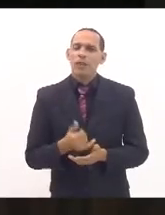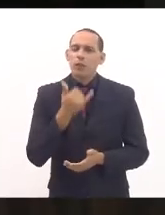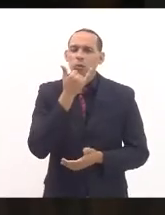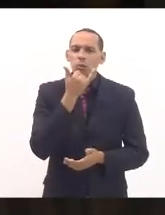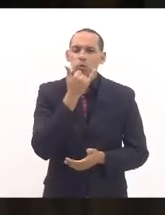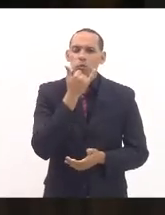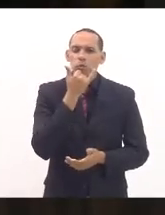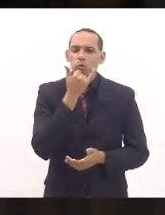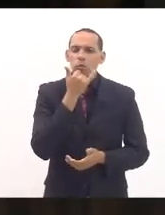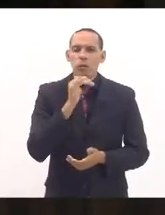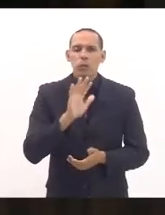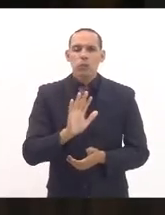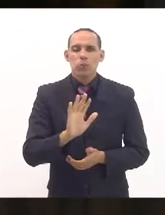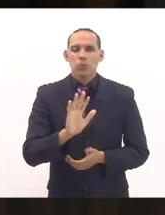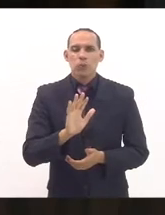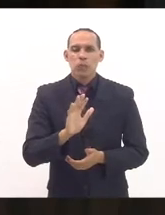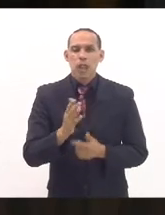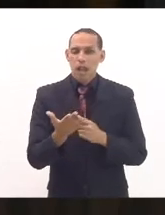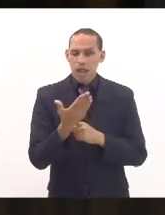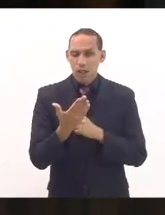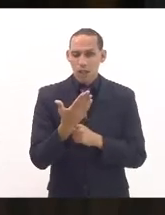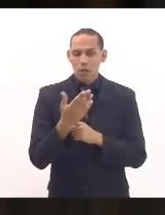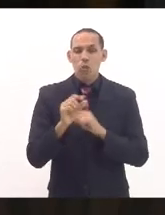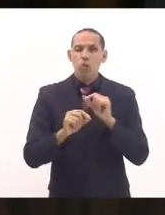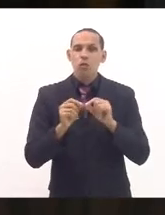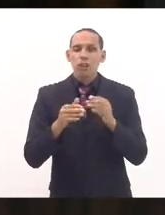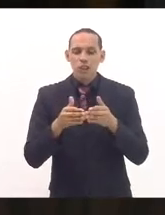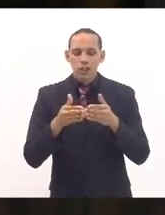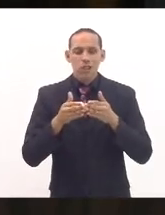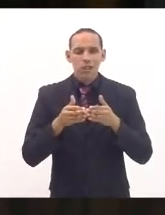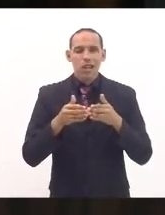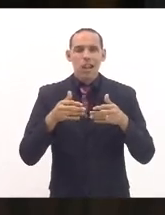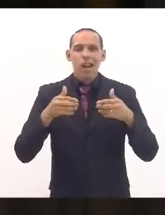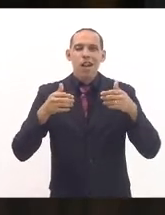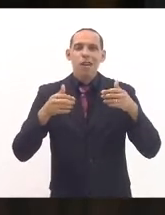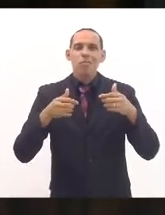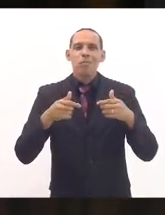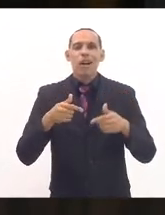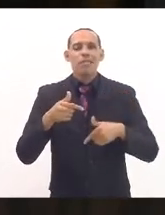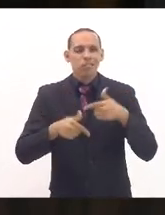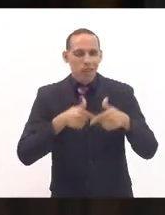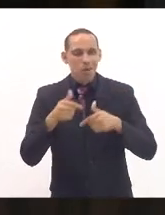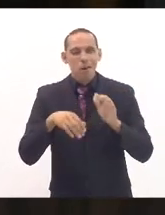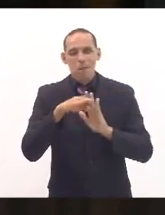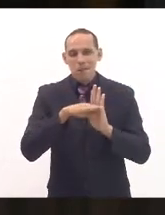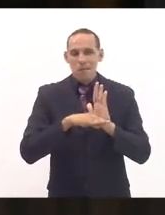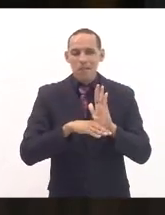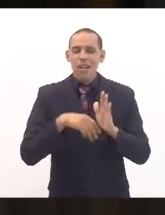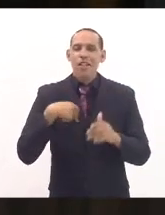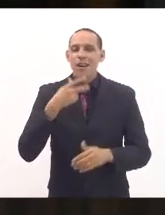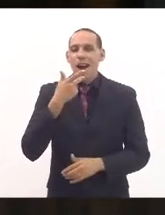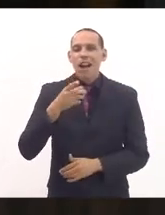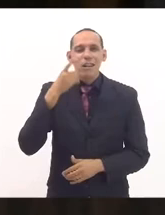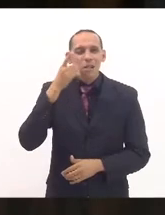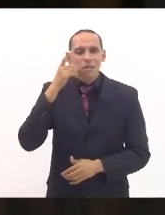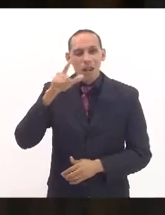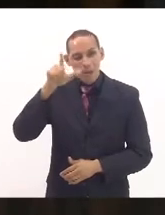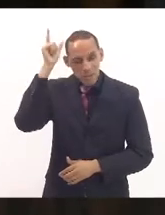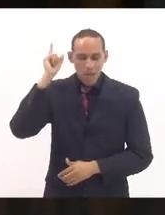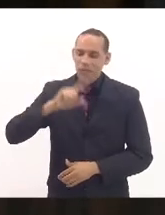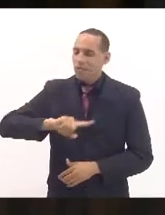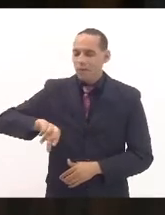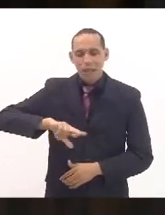perdão. Me corrigir aqui, chamar os trabalhos à ordem. Eu falei Luiz Paulo. É o deputado Luiz